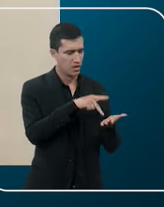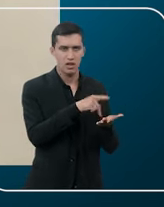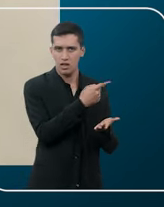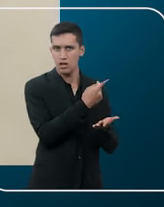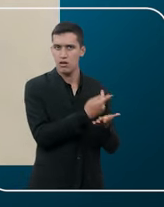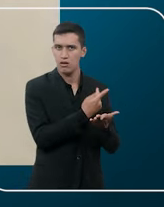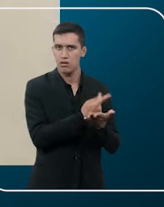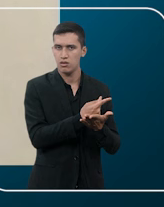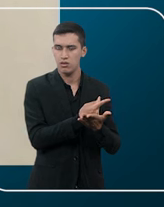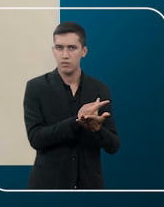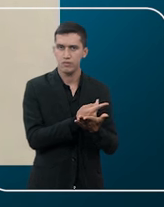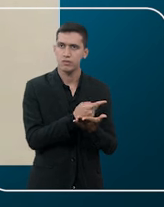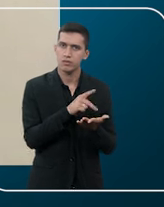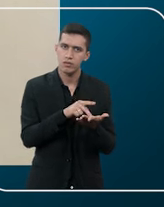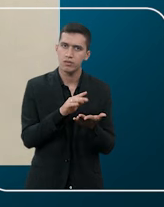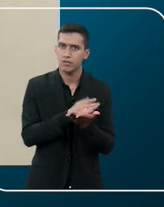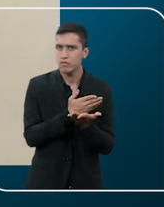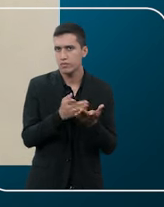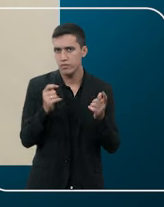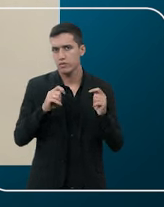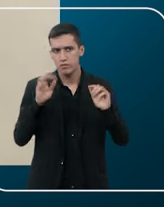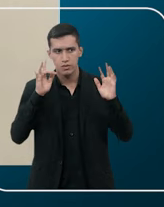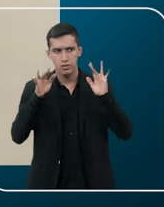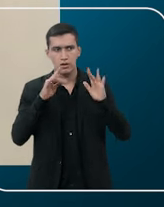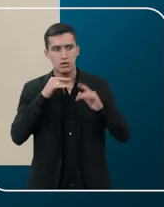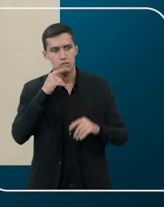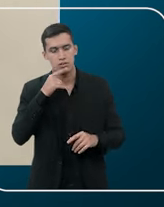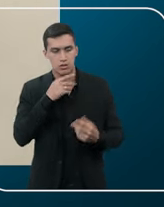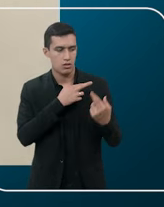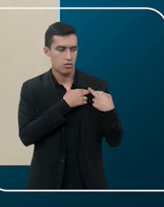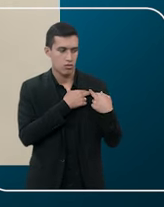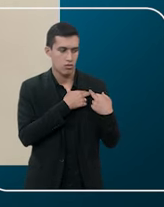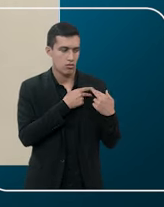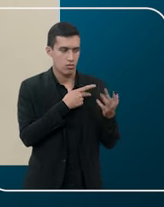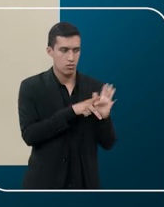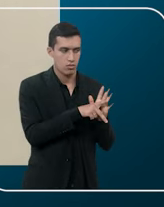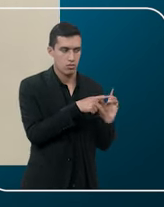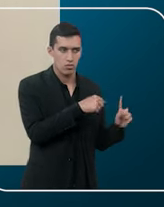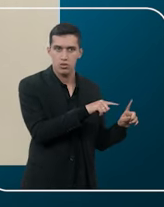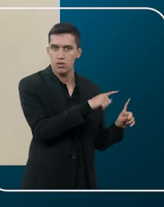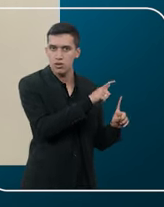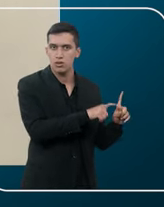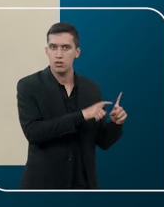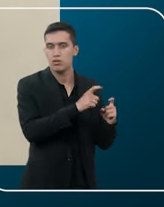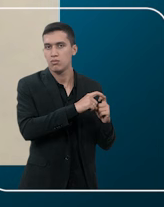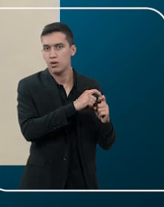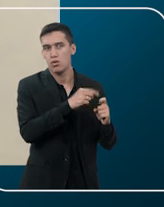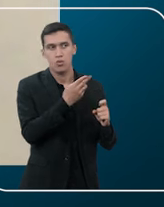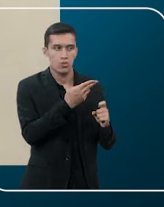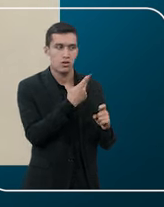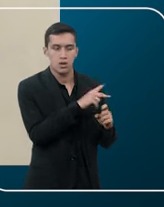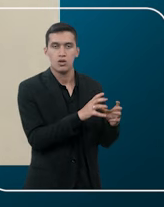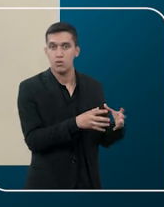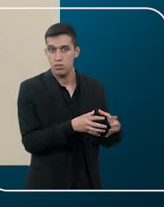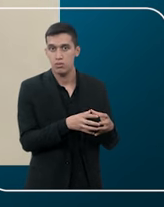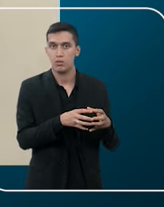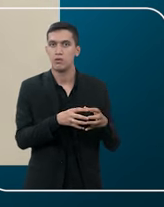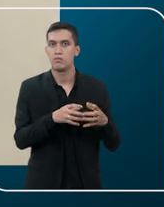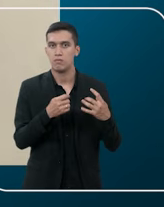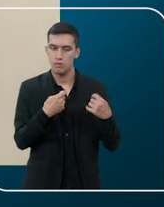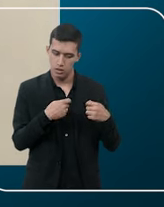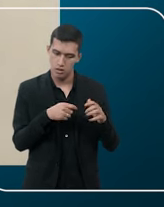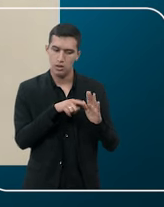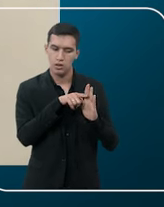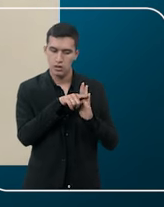pensar que é um pouco mais difícil de conseguir a responsabilização do médico ou de sua equipe médica, é preciso analisar